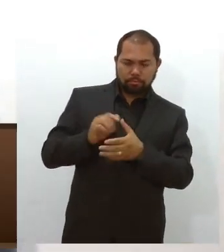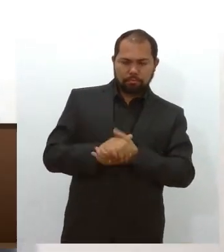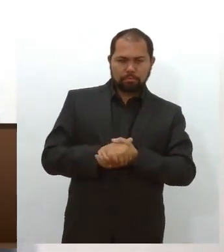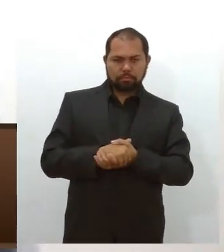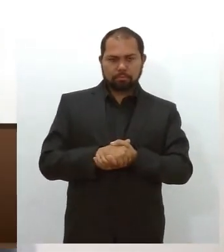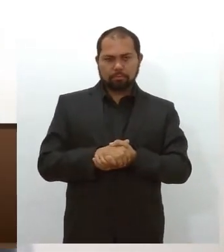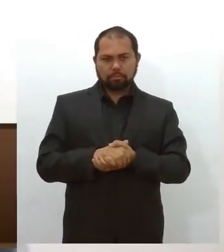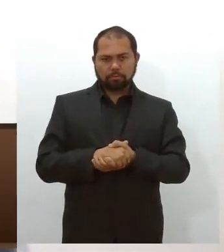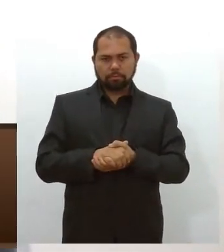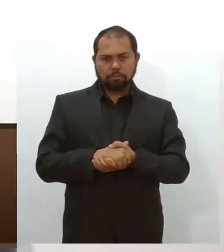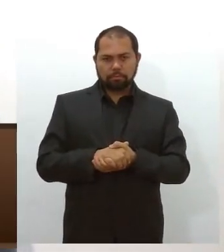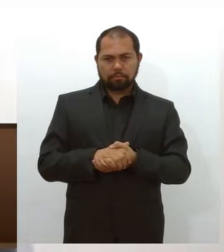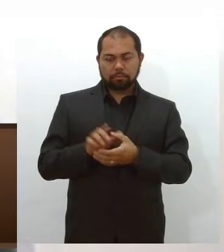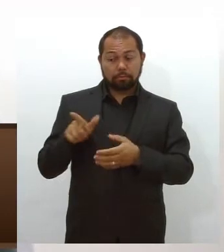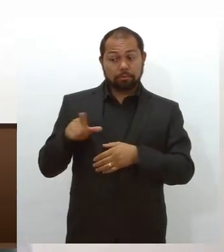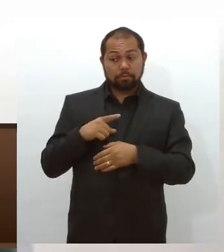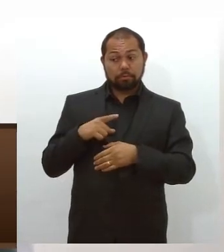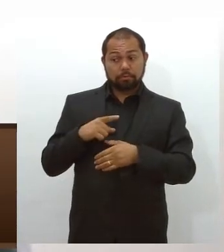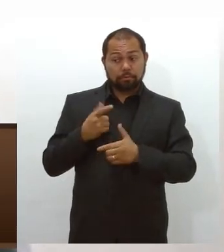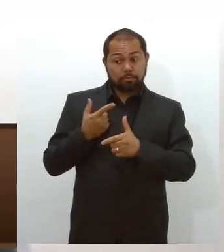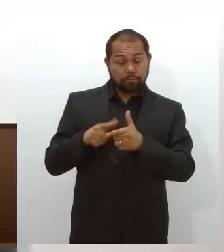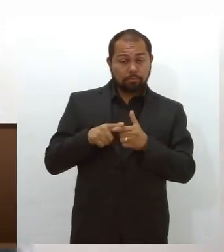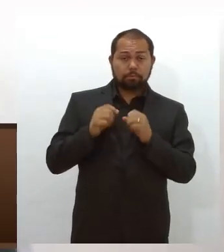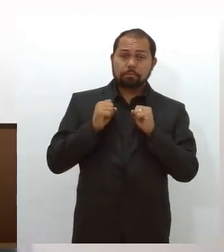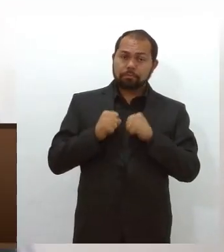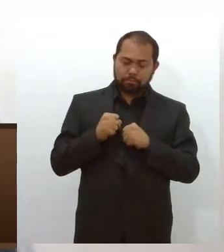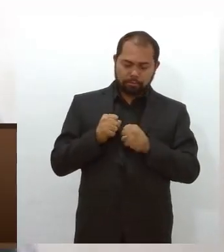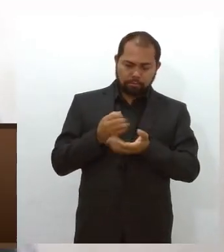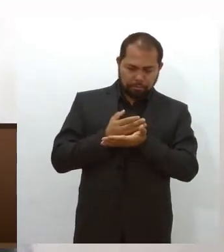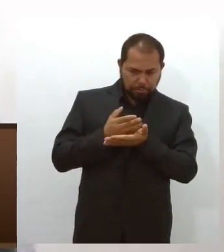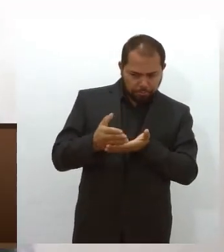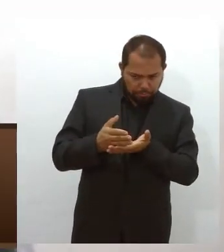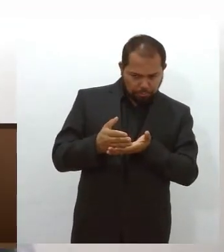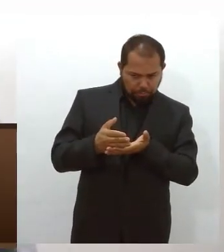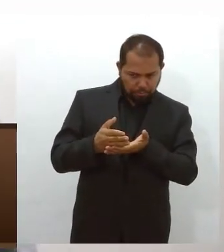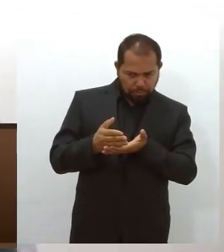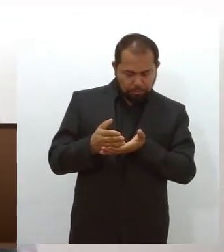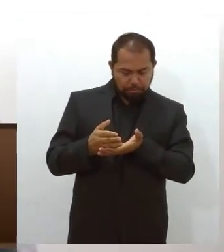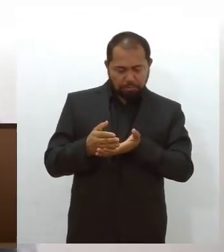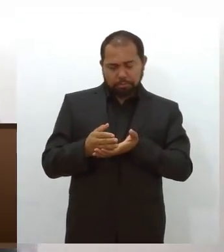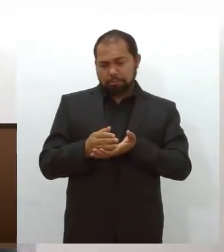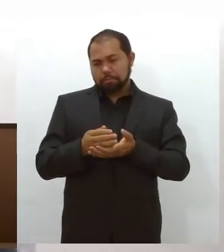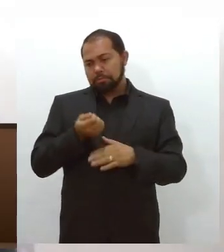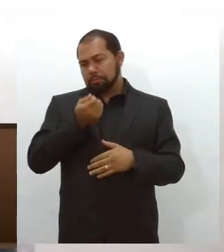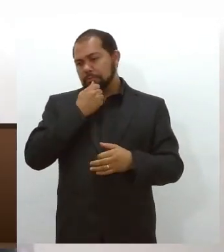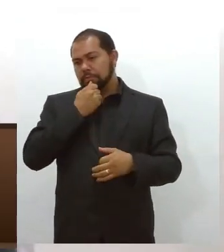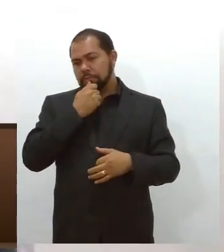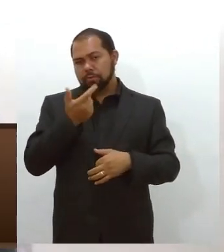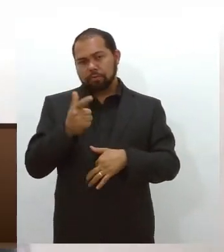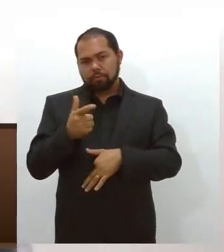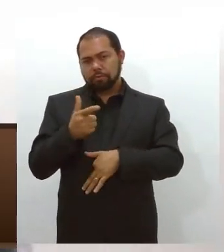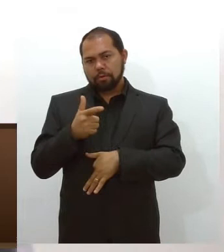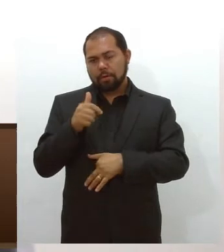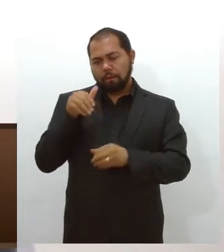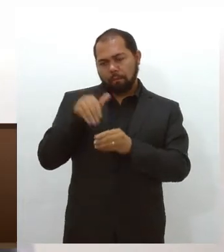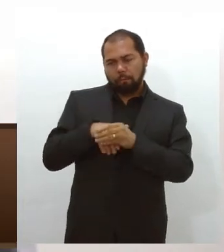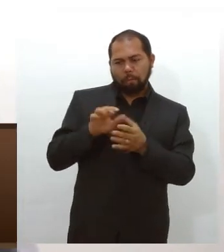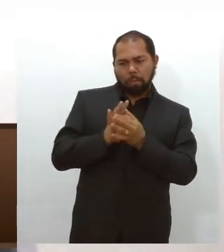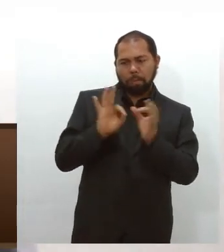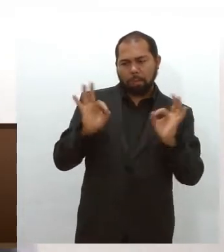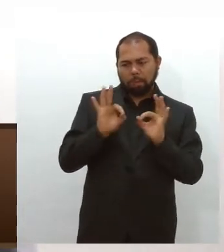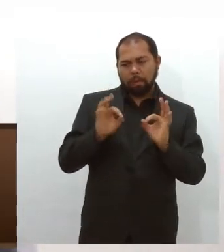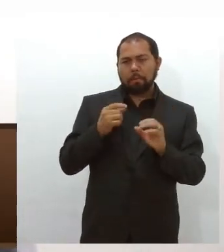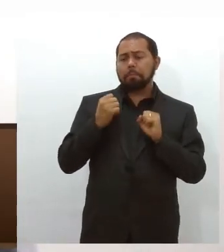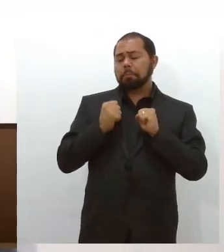esse problema pode ocorrer no início da votação, quando a urna ainda não tem voto nenhum, pode ocorrer no meio da votação